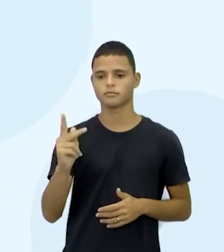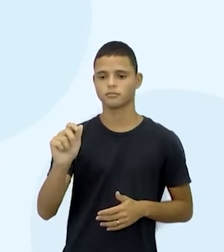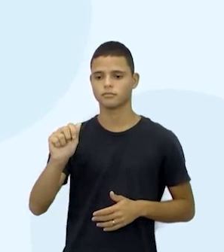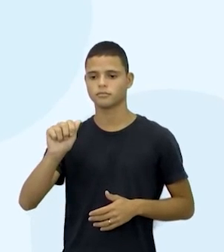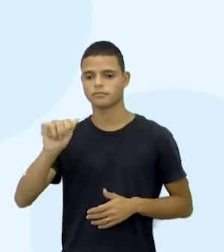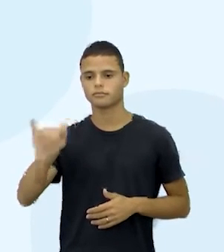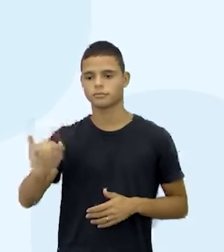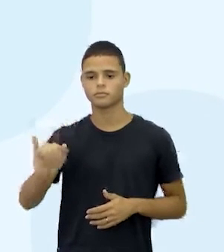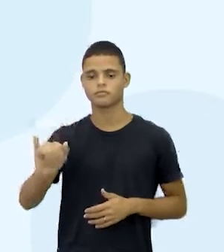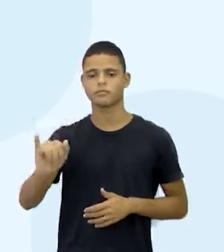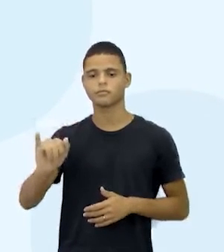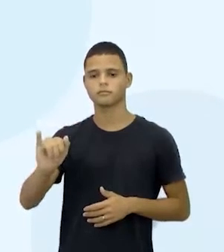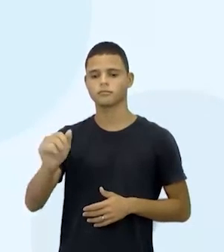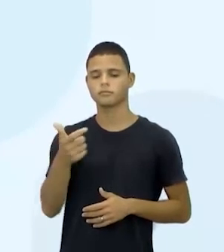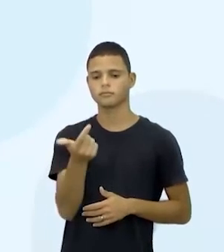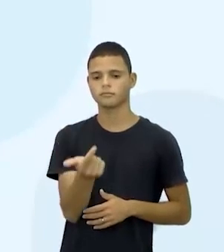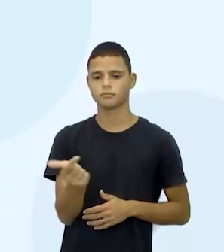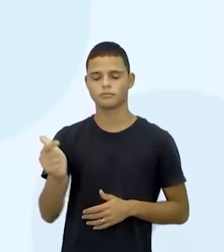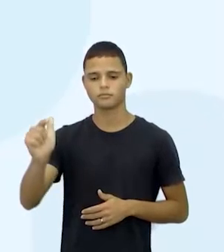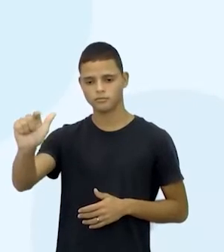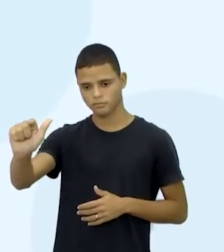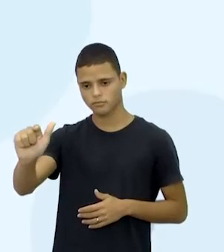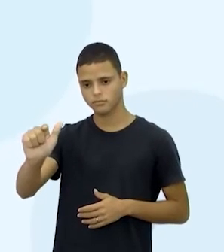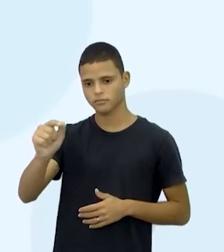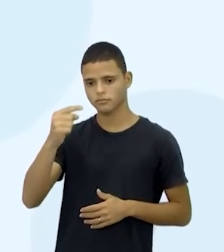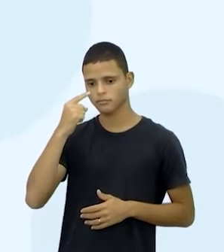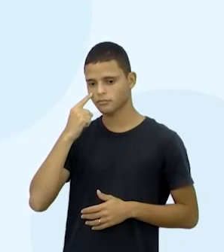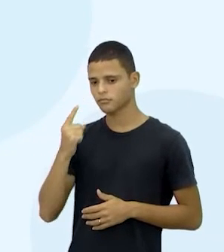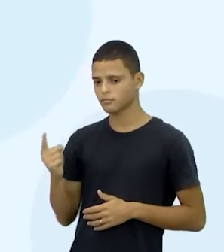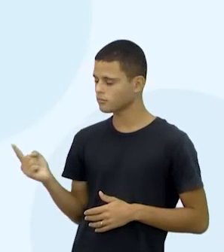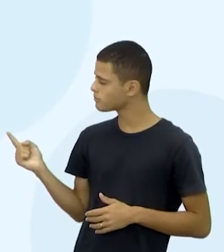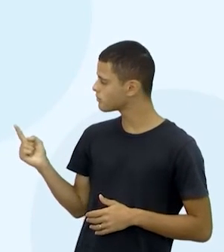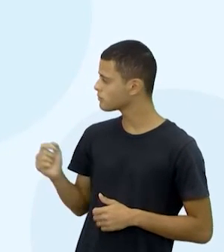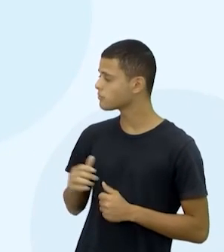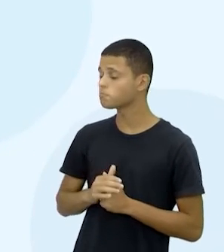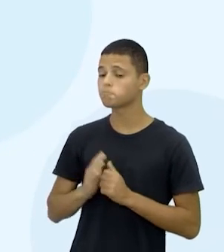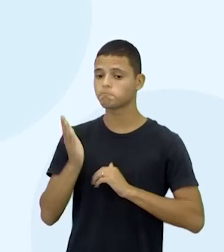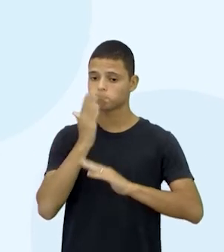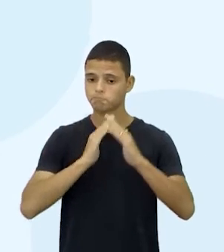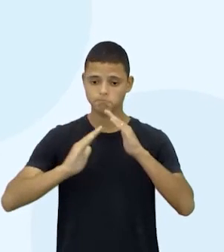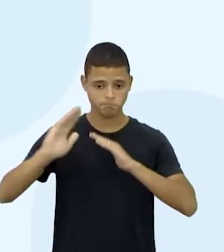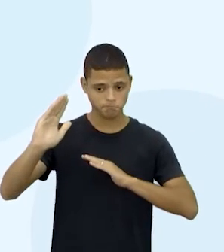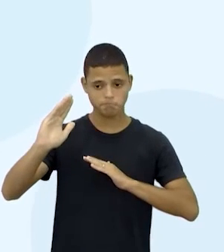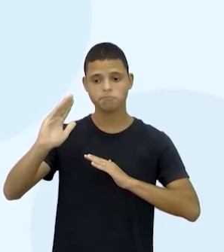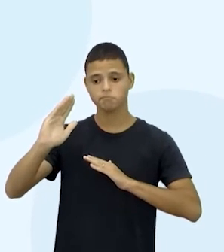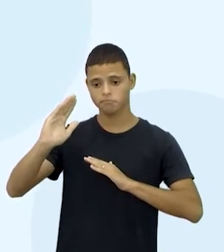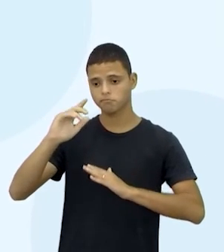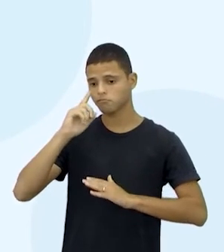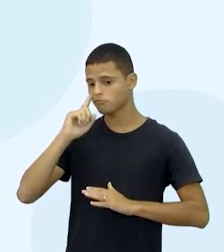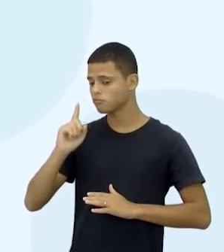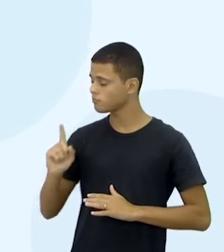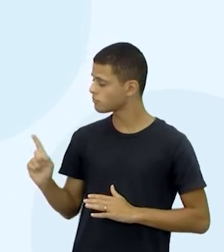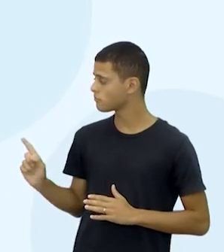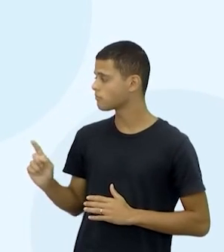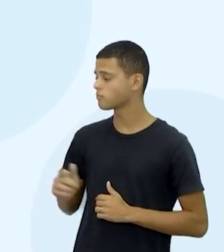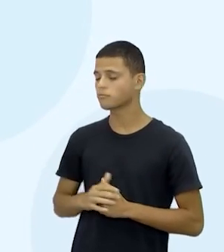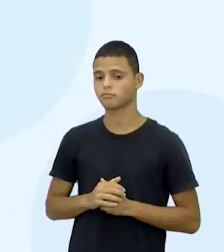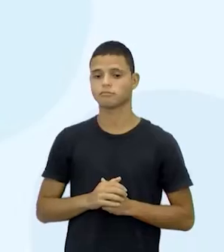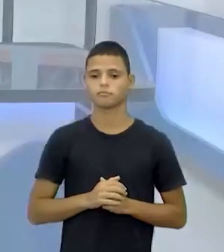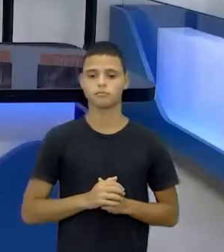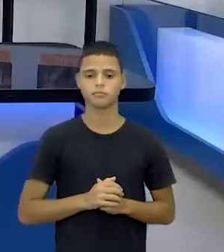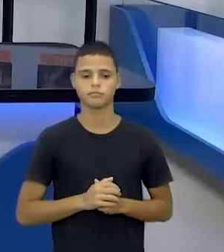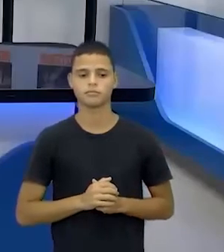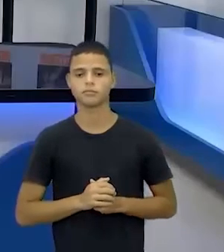Thai. Temos mais um aqui, ó. Ah, karatê? Opa! Karatê! Karatê. Karatê com K ou karatê com C?